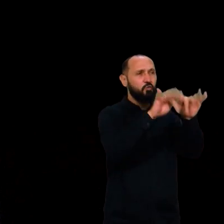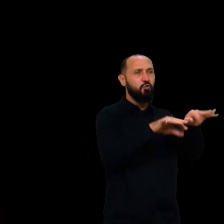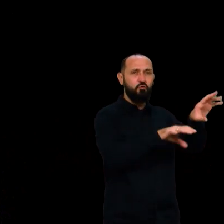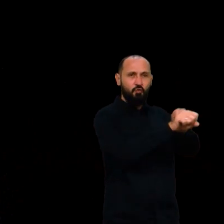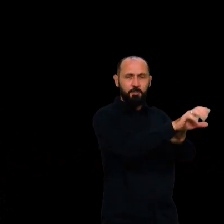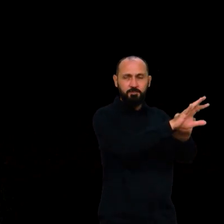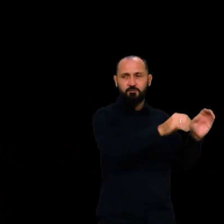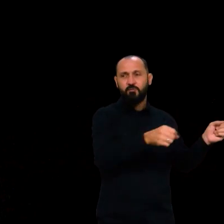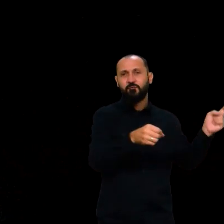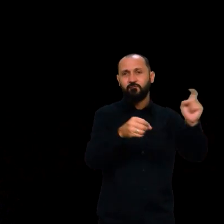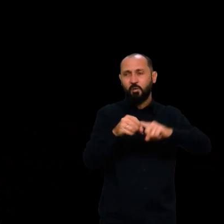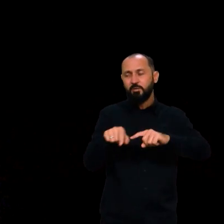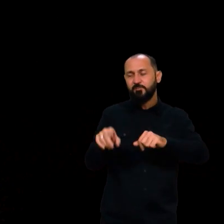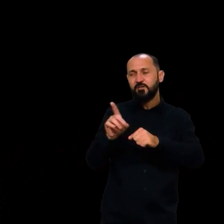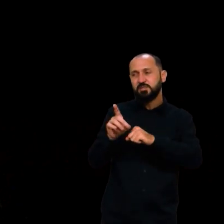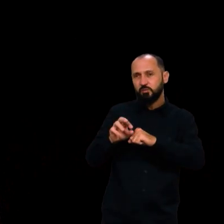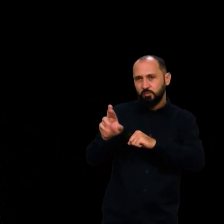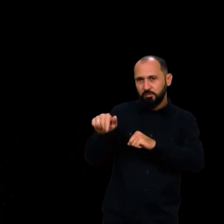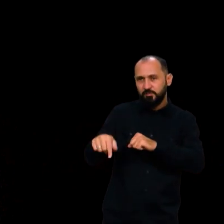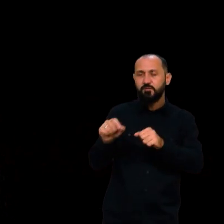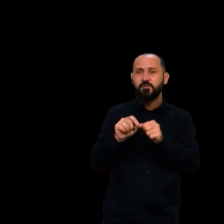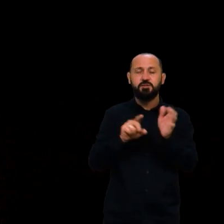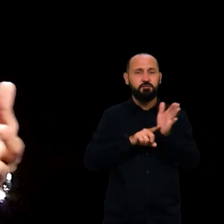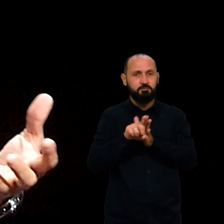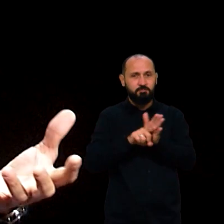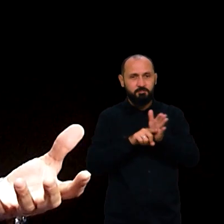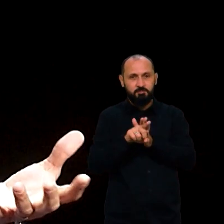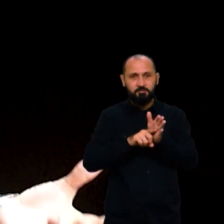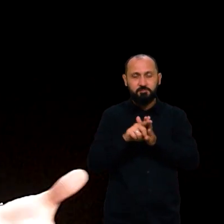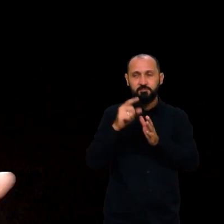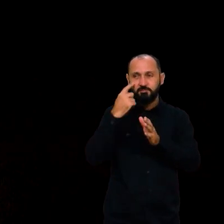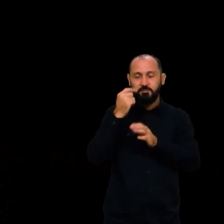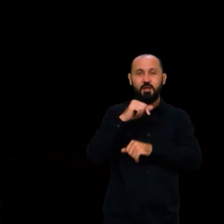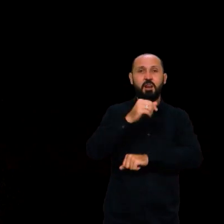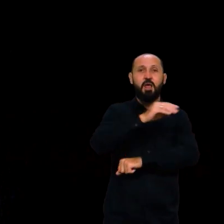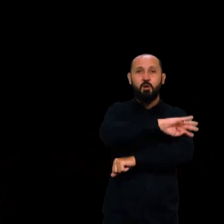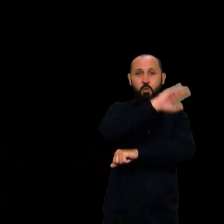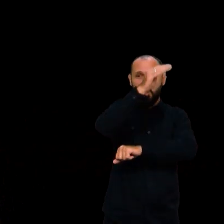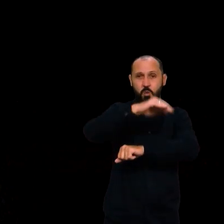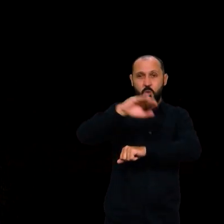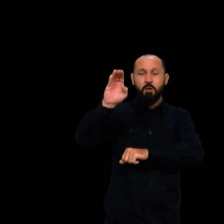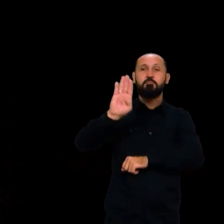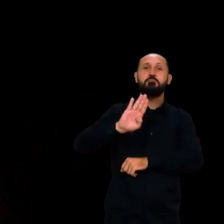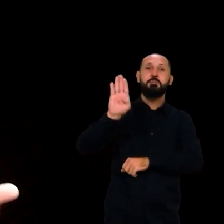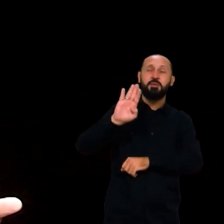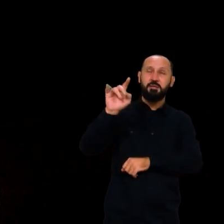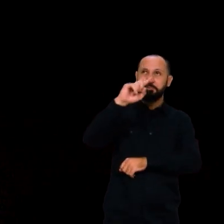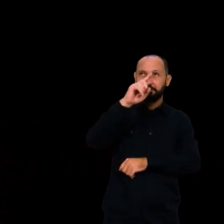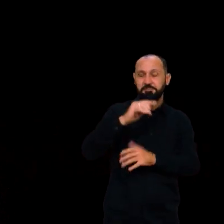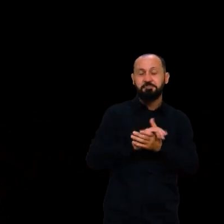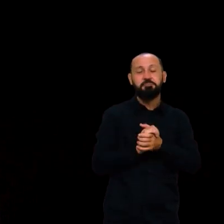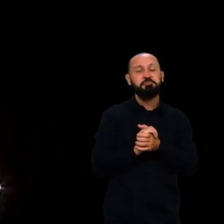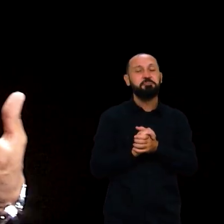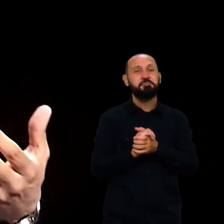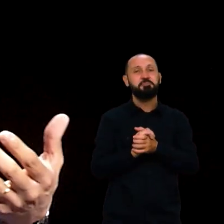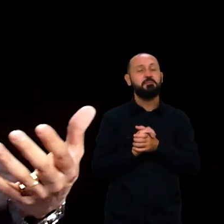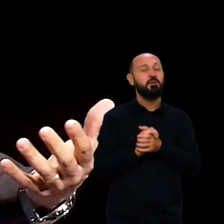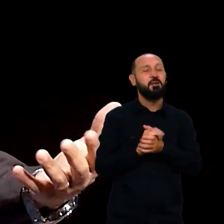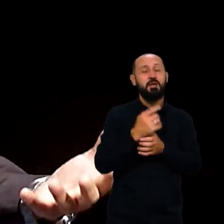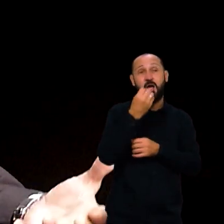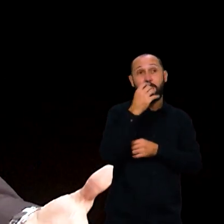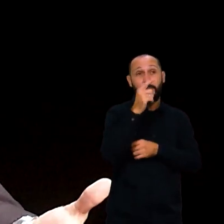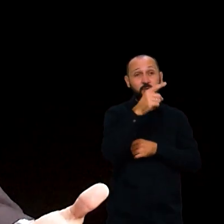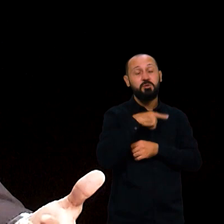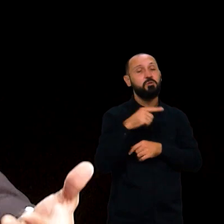termino, voltei para terminar o doutorado, faço minha pesquisa no Parque Nacional da Serra da Bodoquena, olha só, ambiental, o Parque Nacional